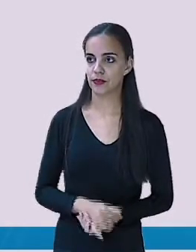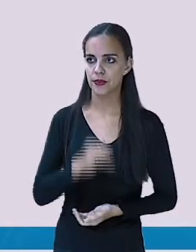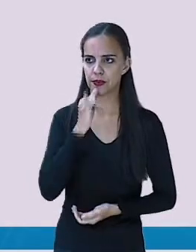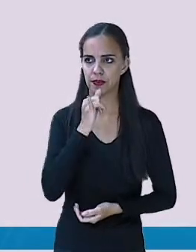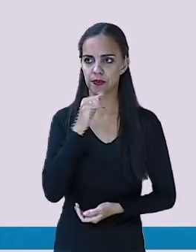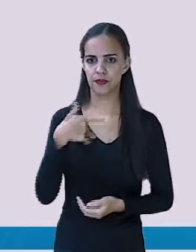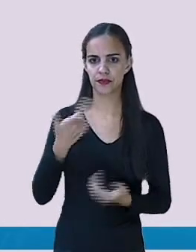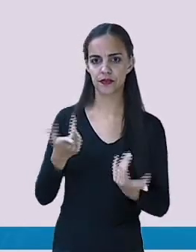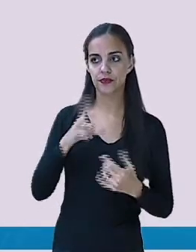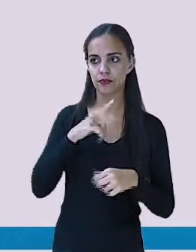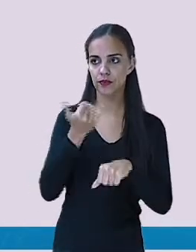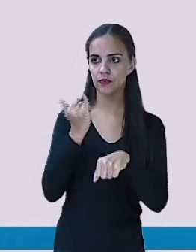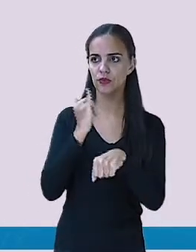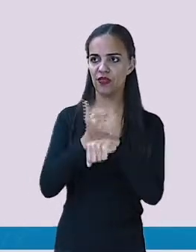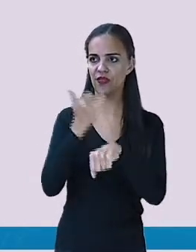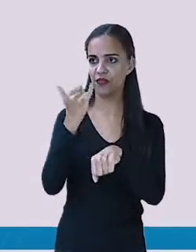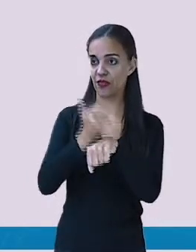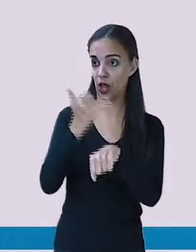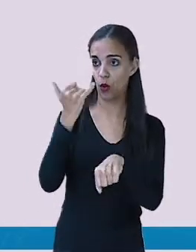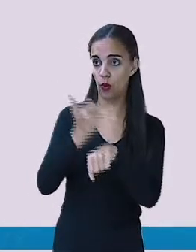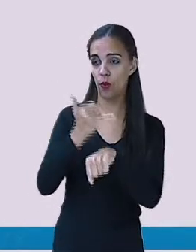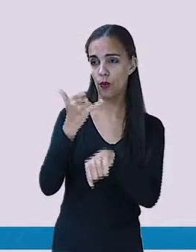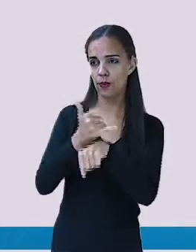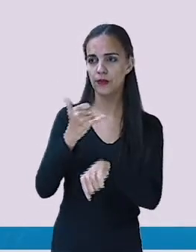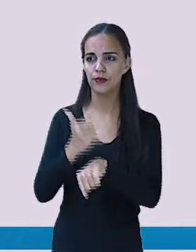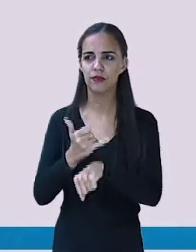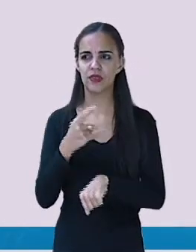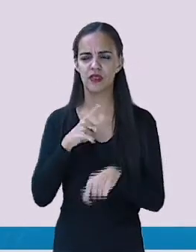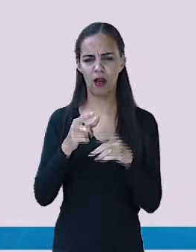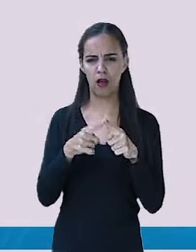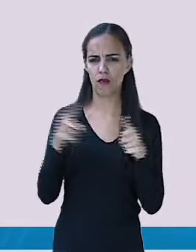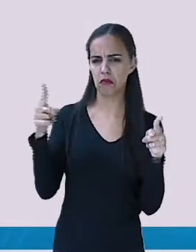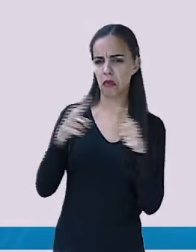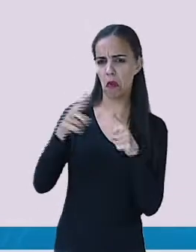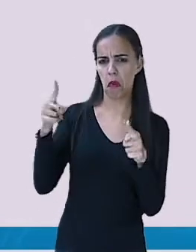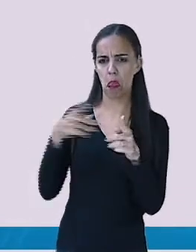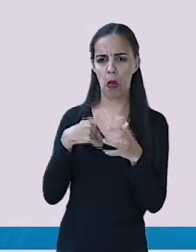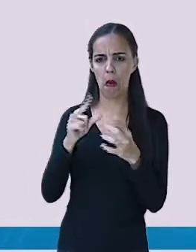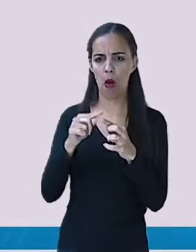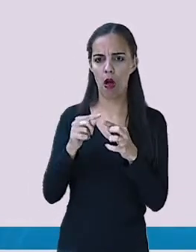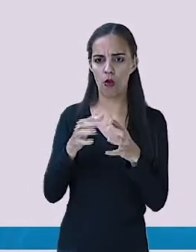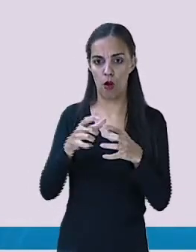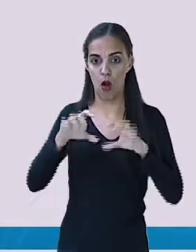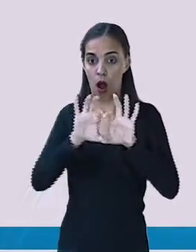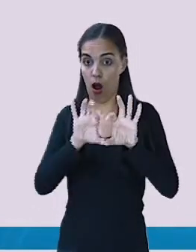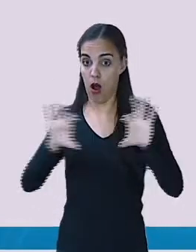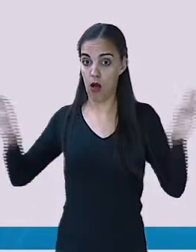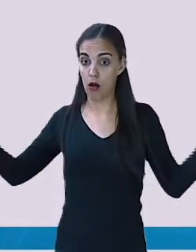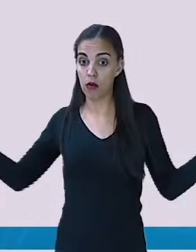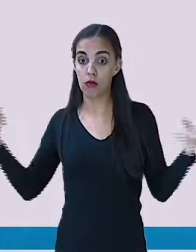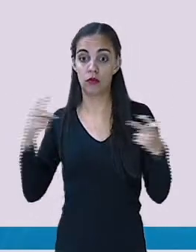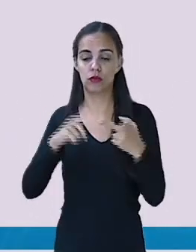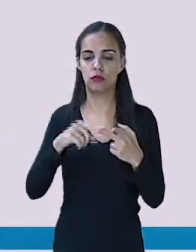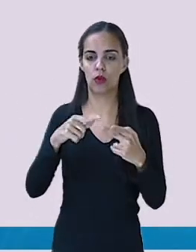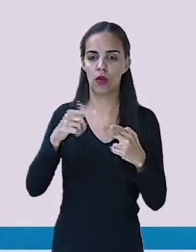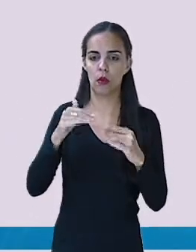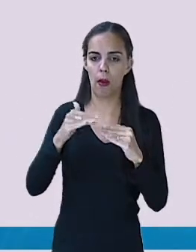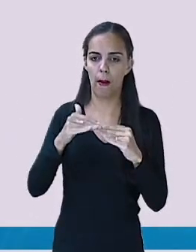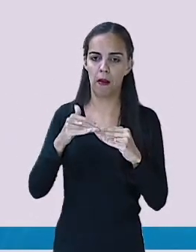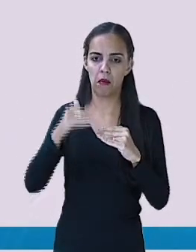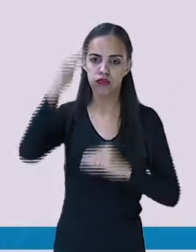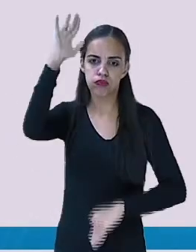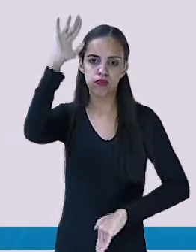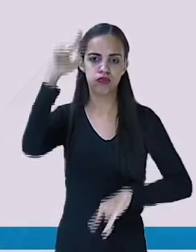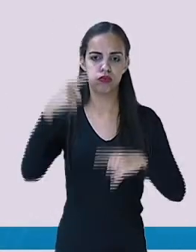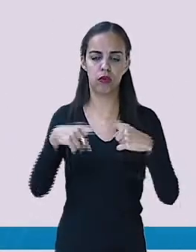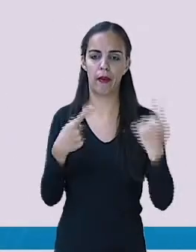ferro olha o que a gente tem vários tá e aqui da substância